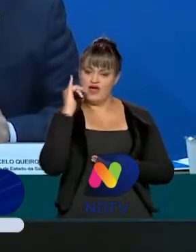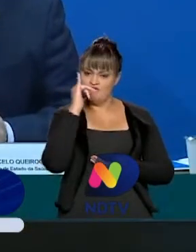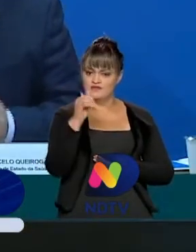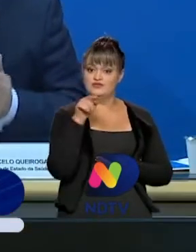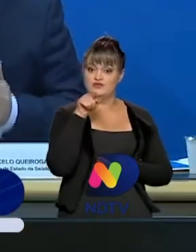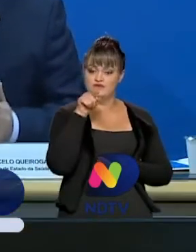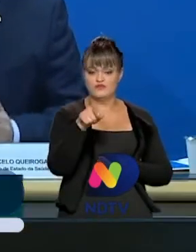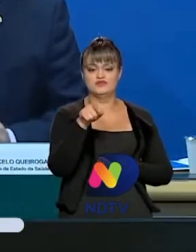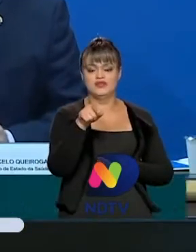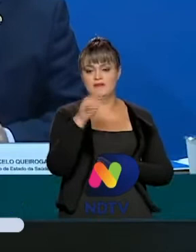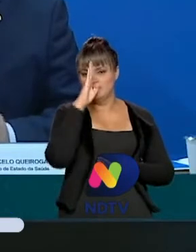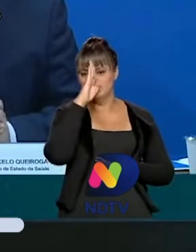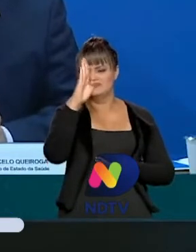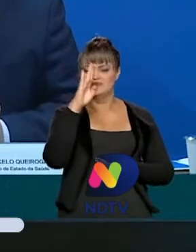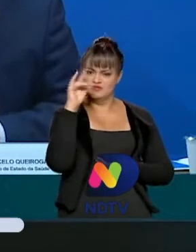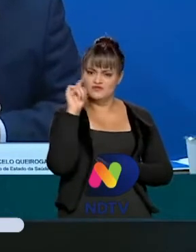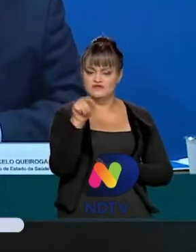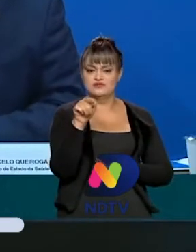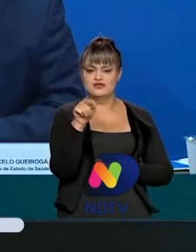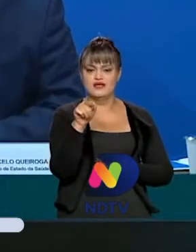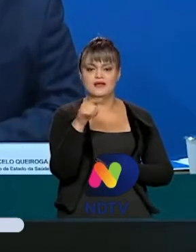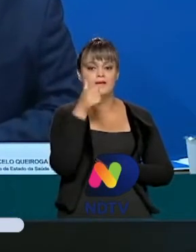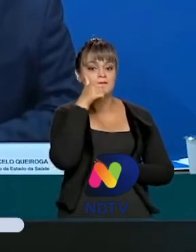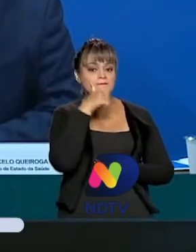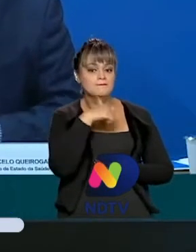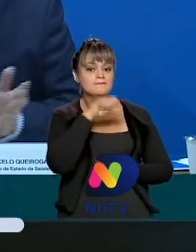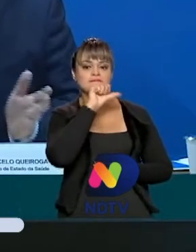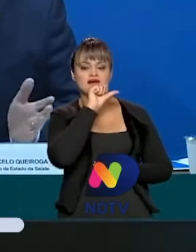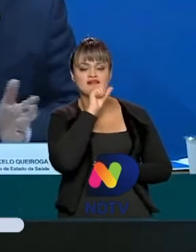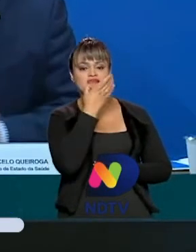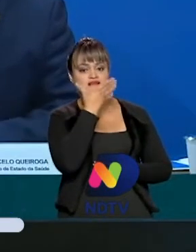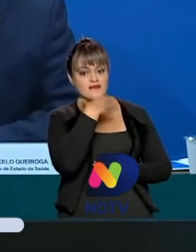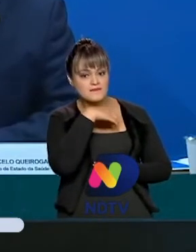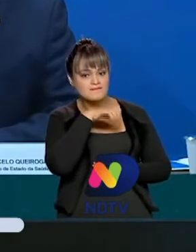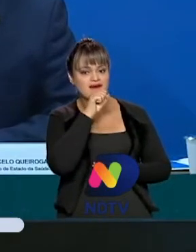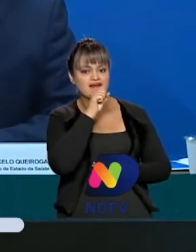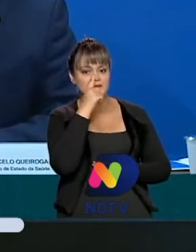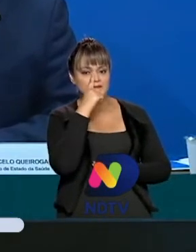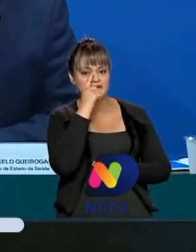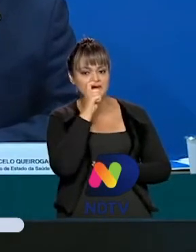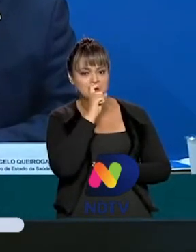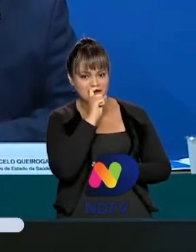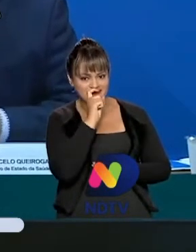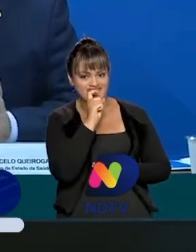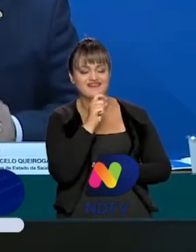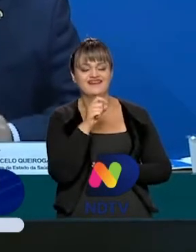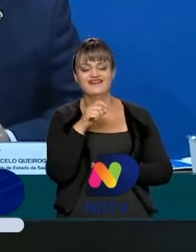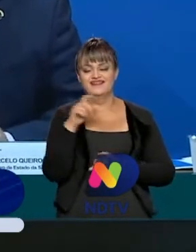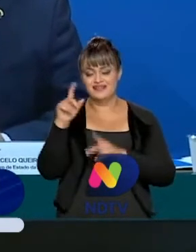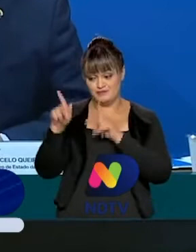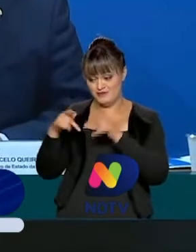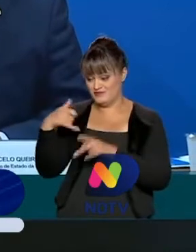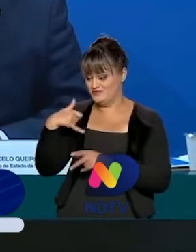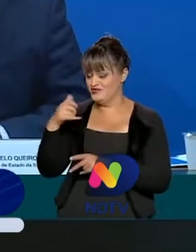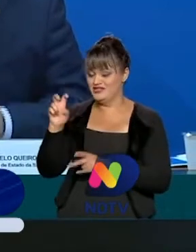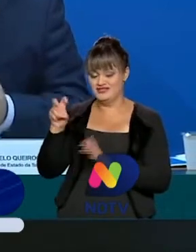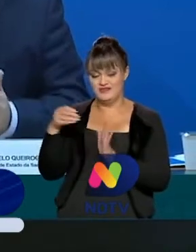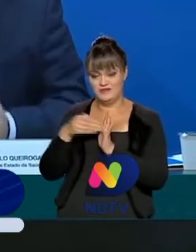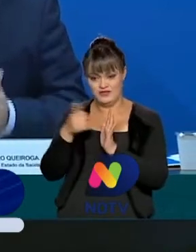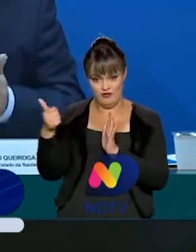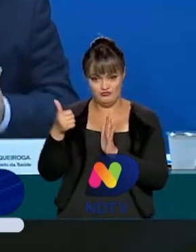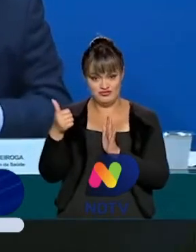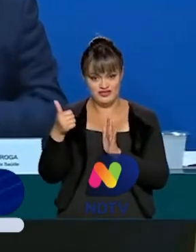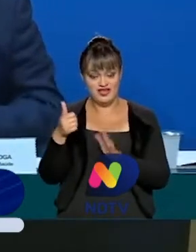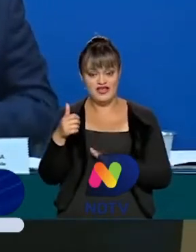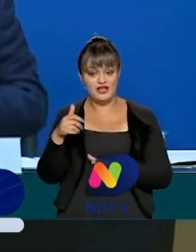dirigir nesse momento especialmente aos pais e mães dessa grande nação para dizer eles que